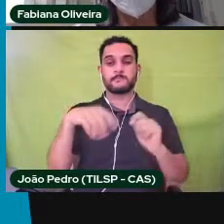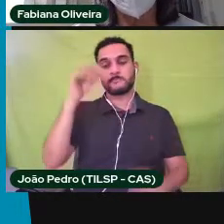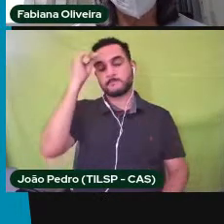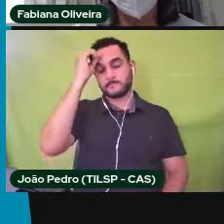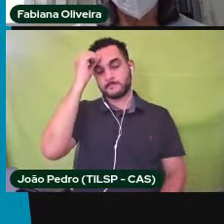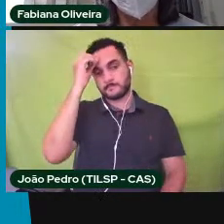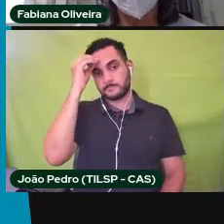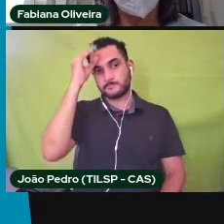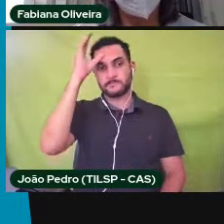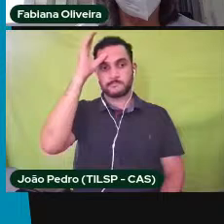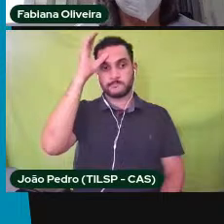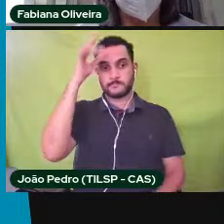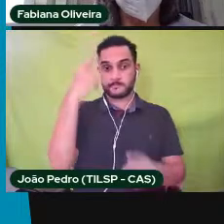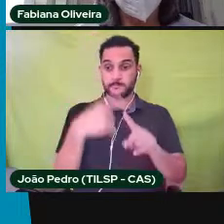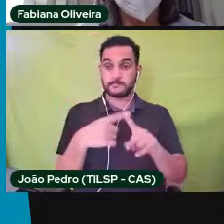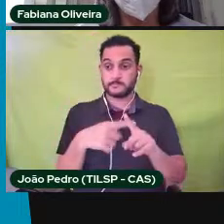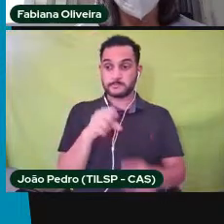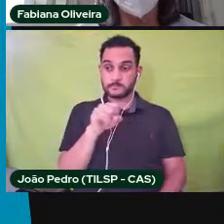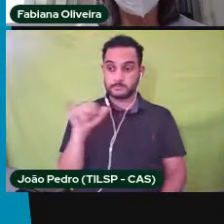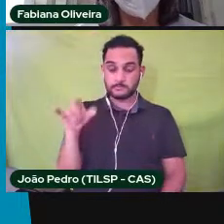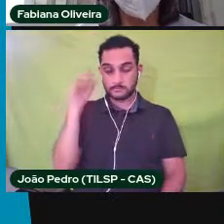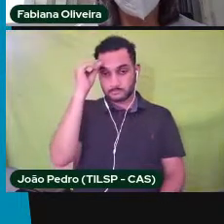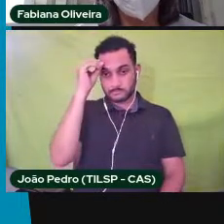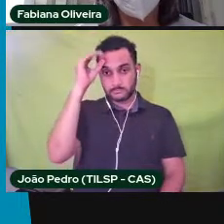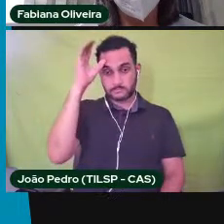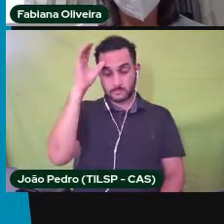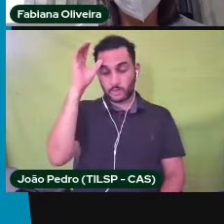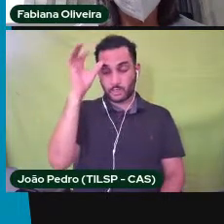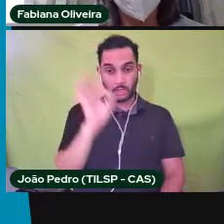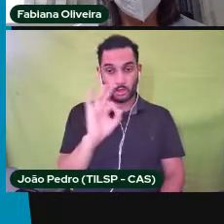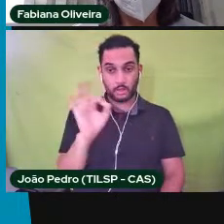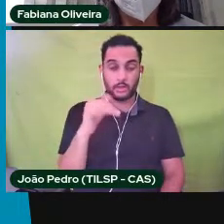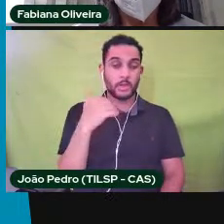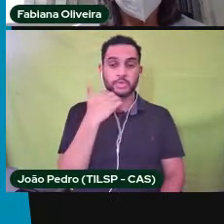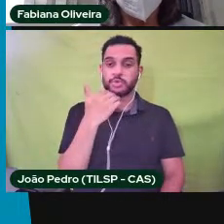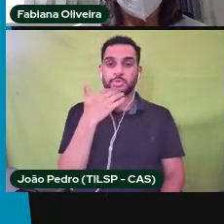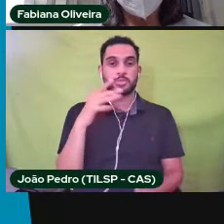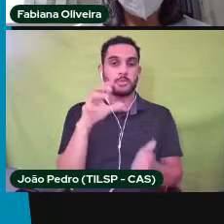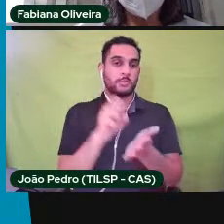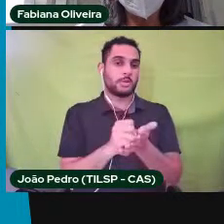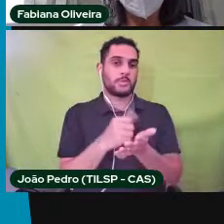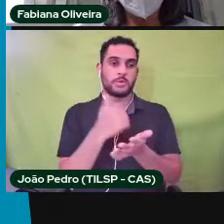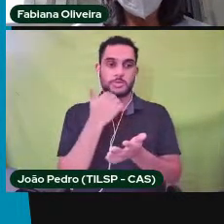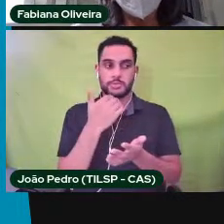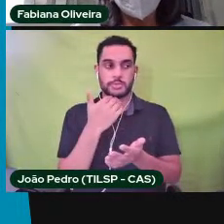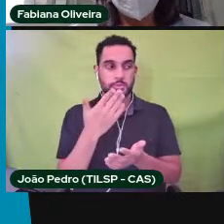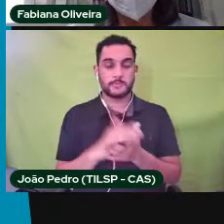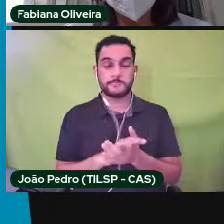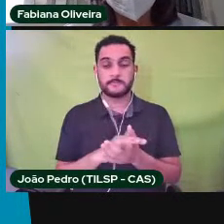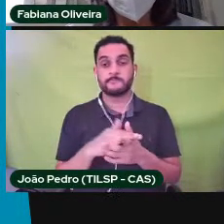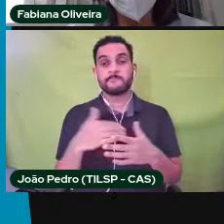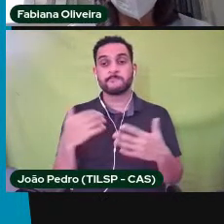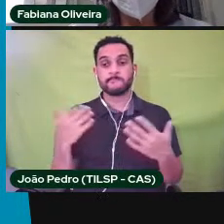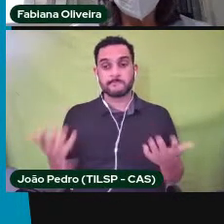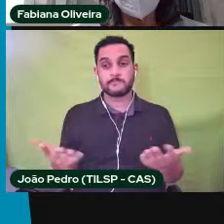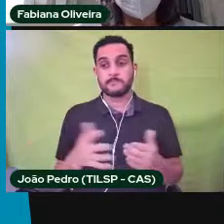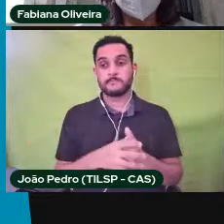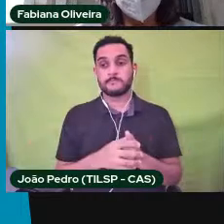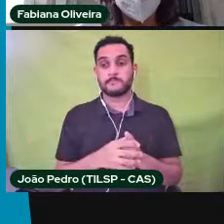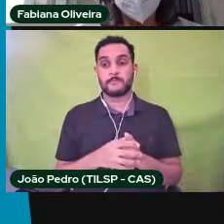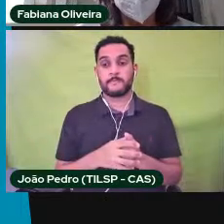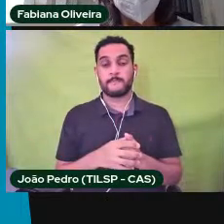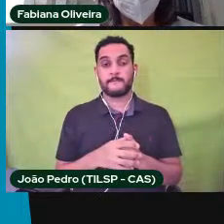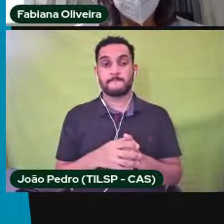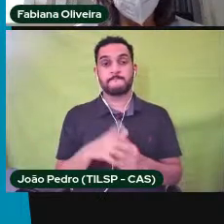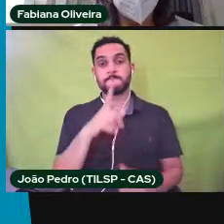conhecimento não adianta matricular e participar. Então, assim, foram